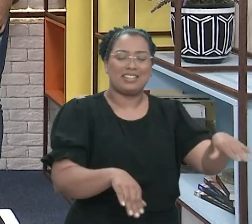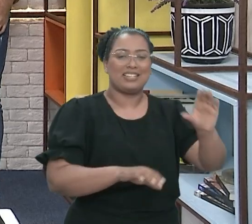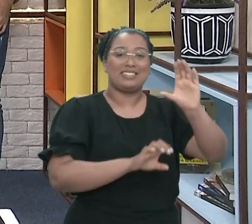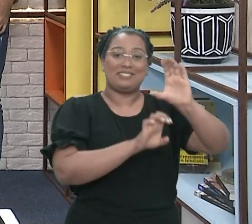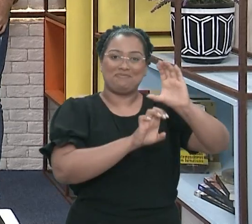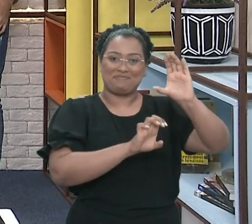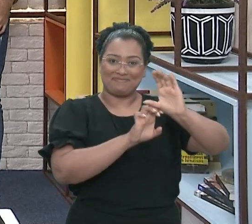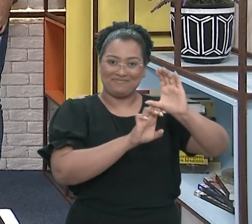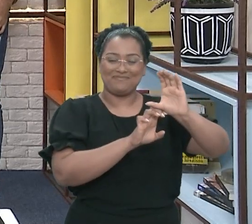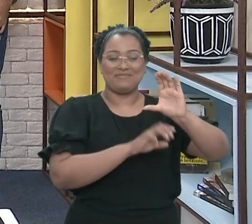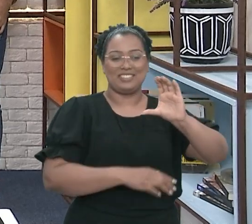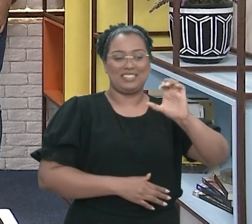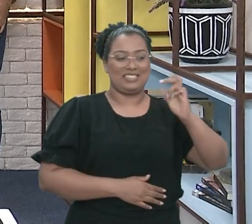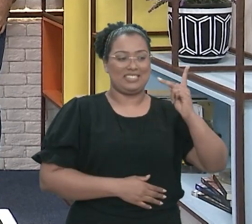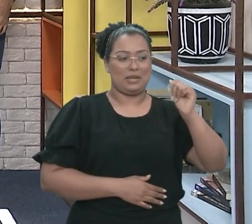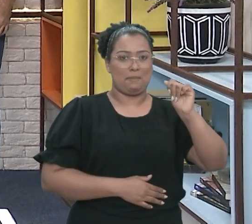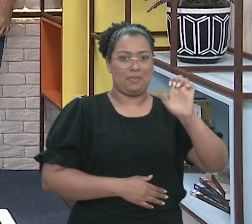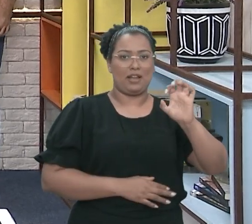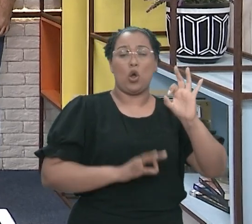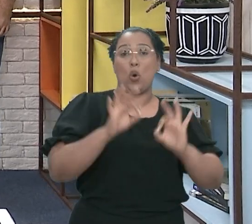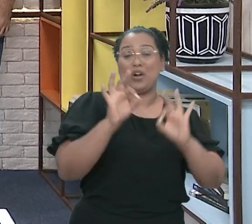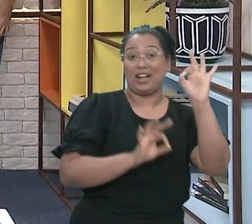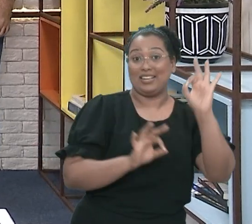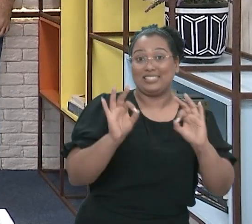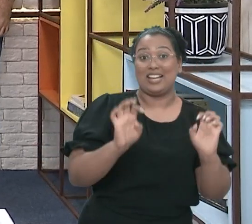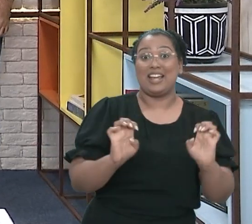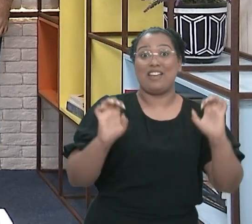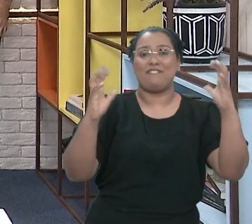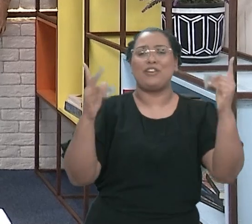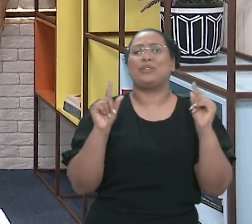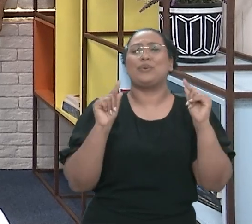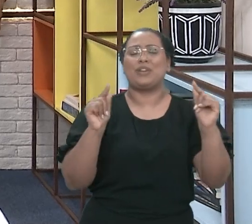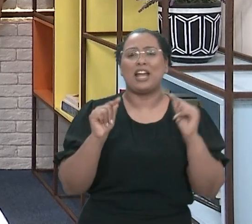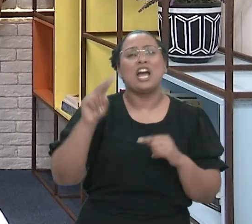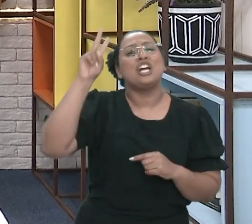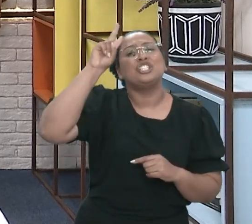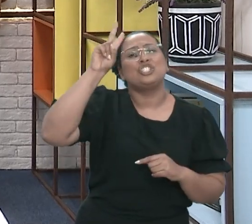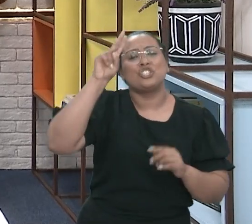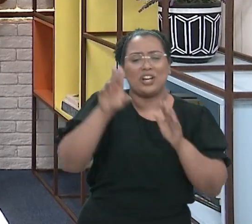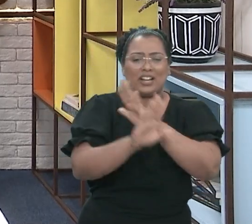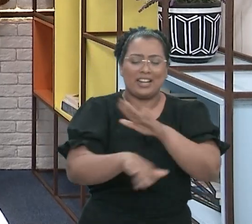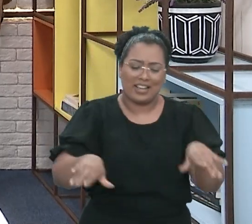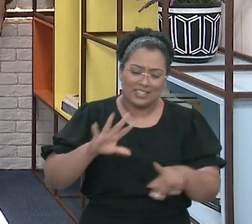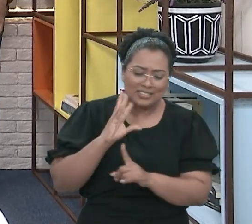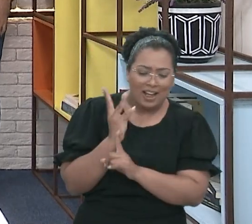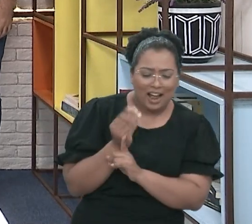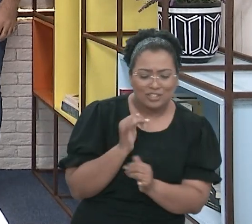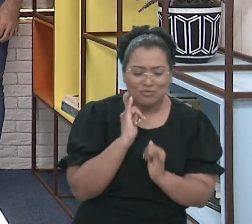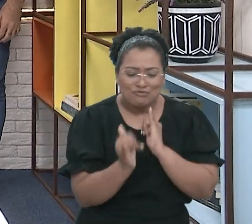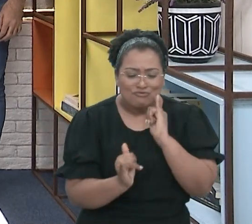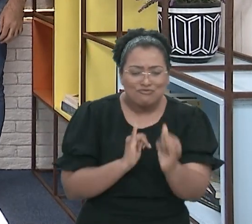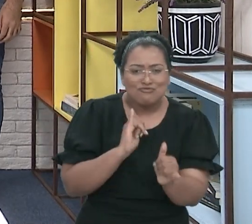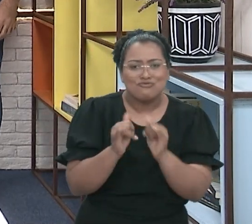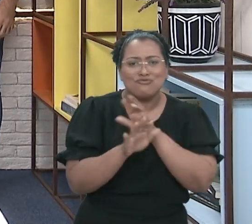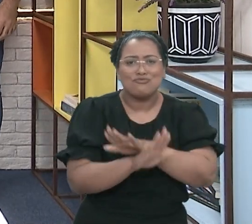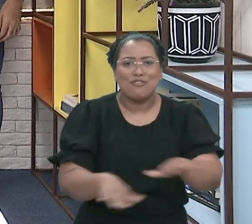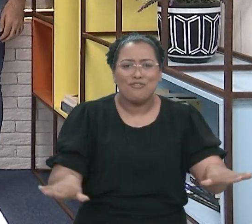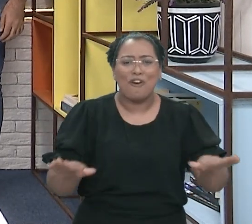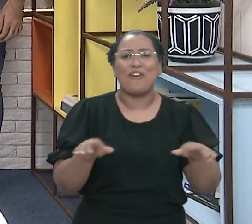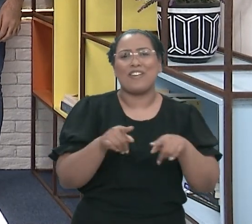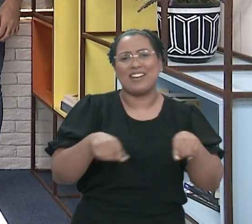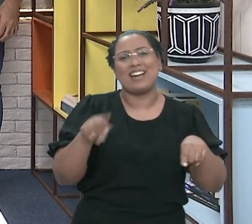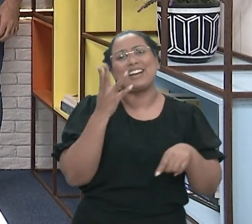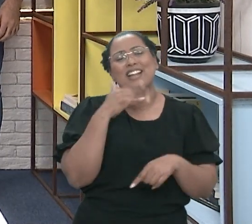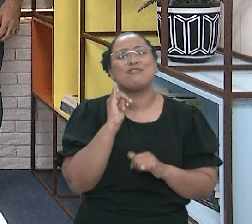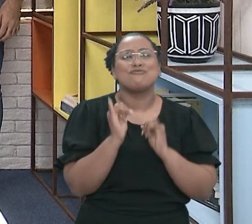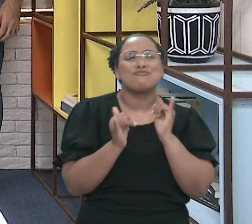do CEPAI UFG vai realizar o evento Arte de Contar Histórias com a Primeira Infância. Essa iniciativa é pensada para as